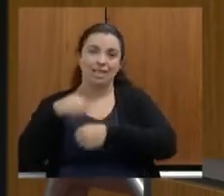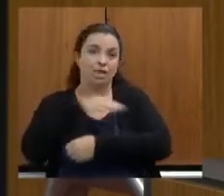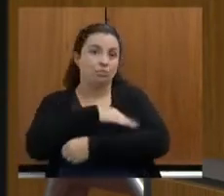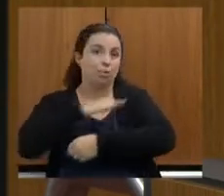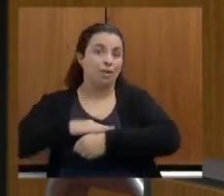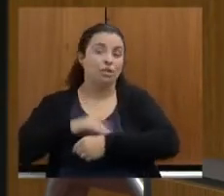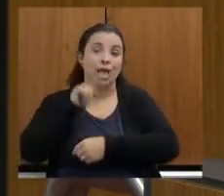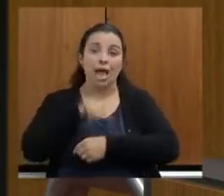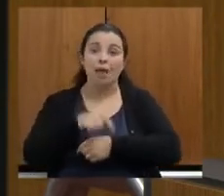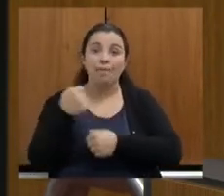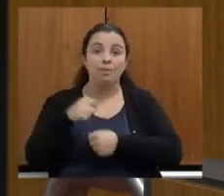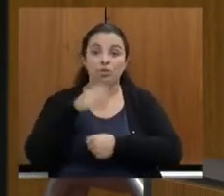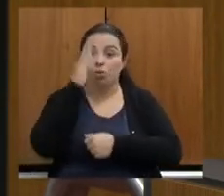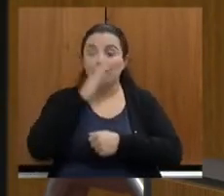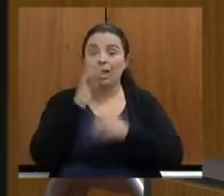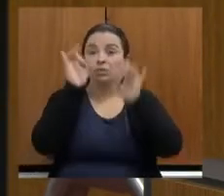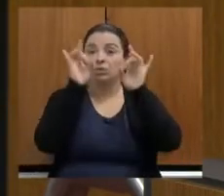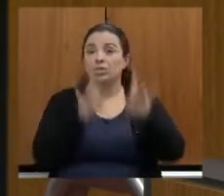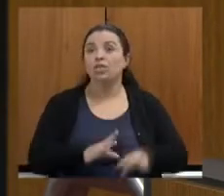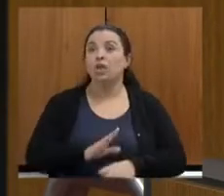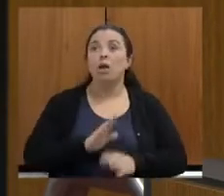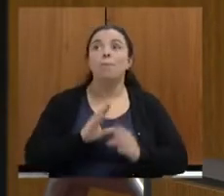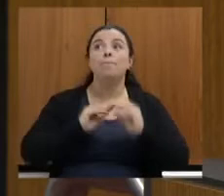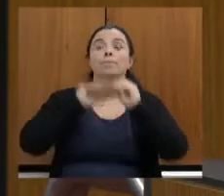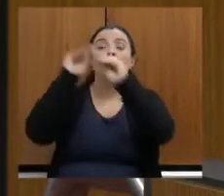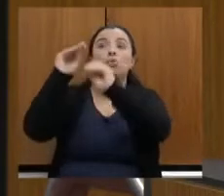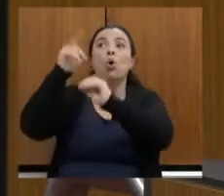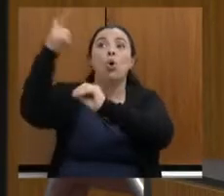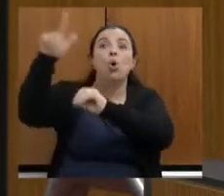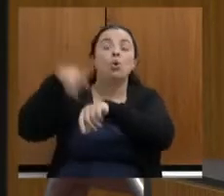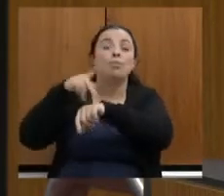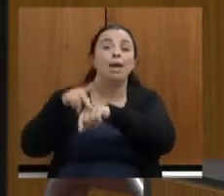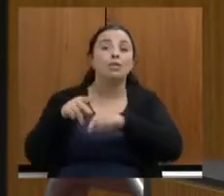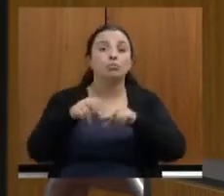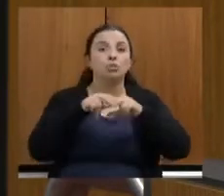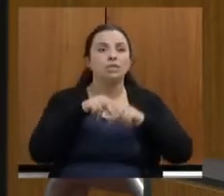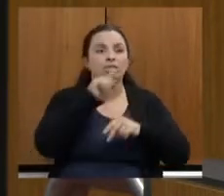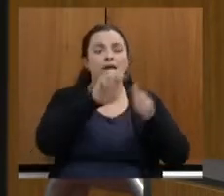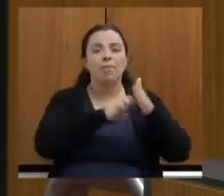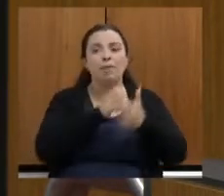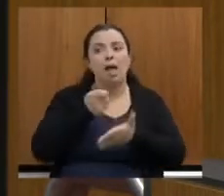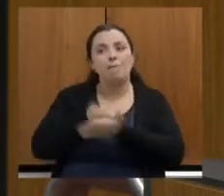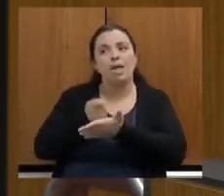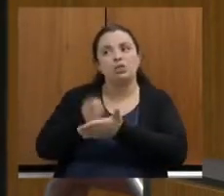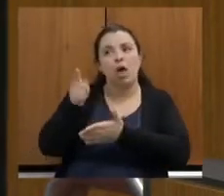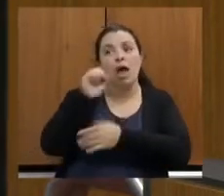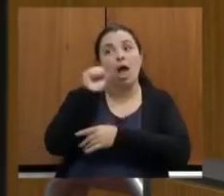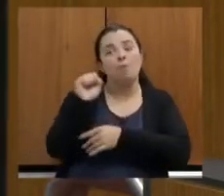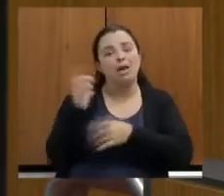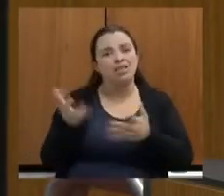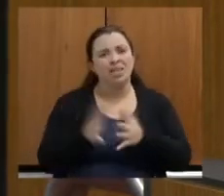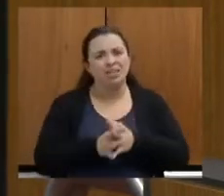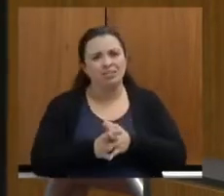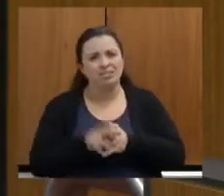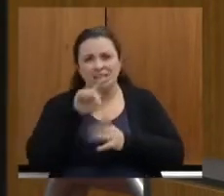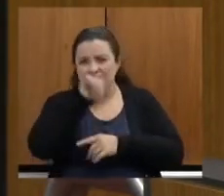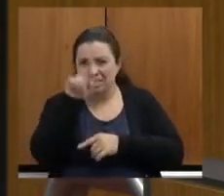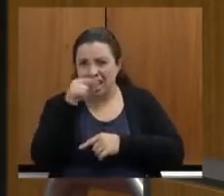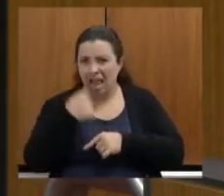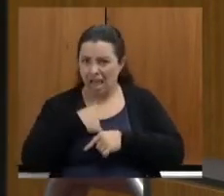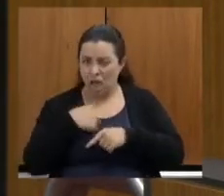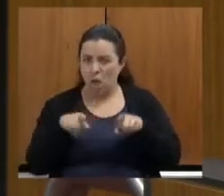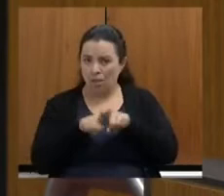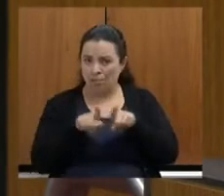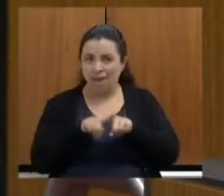sair do país Porque ela foi ameaçada de morte eu fico imaginando Será que eu vou ser a próxima será que um de vocês aqui vão seus